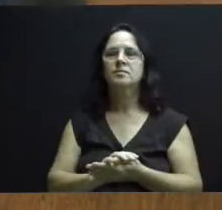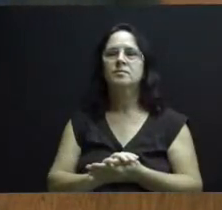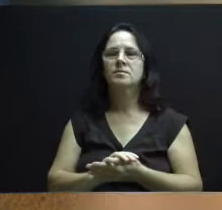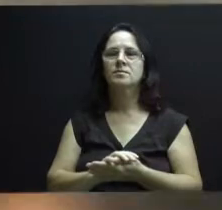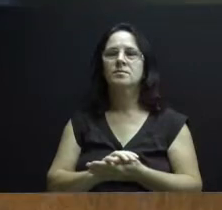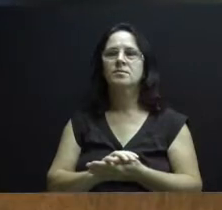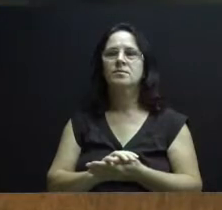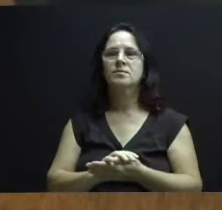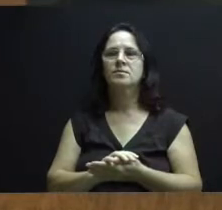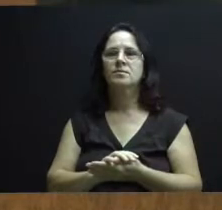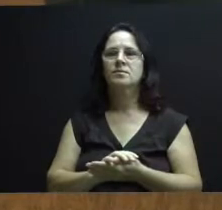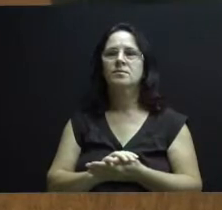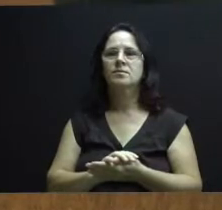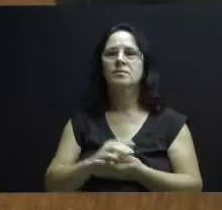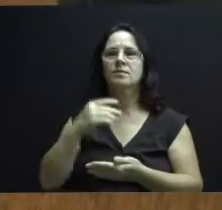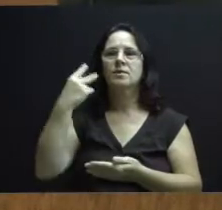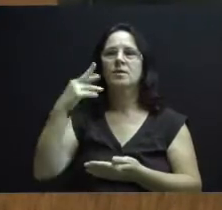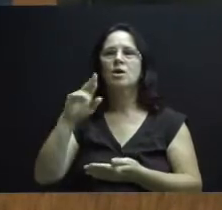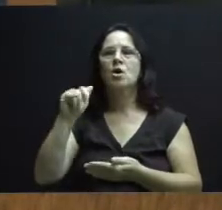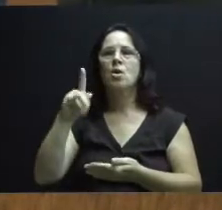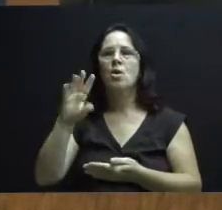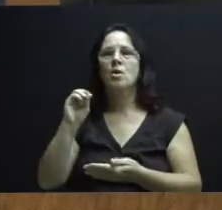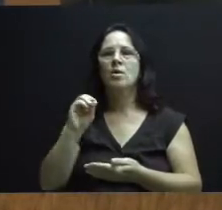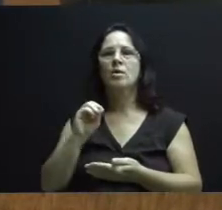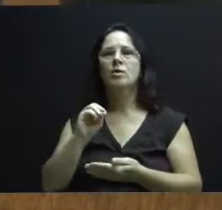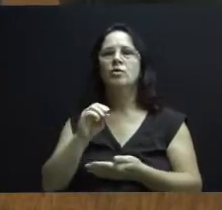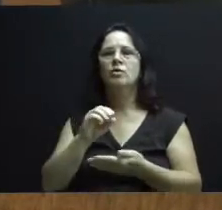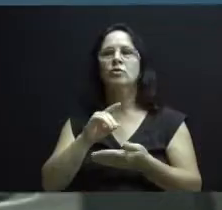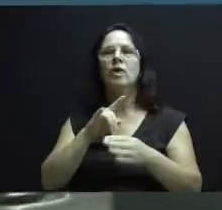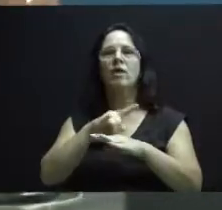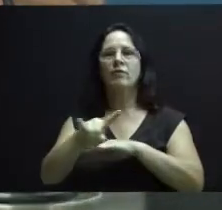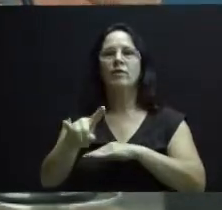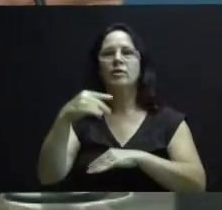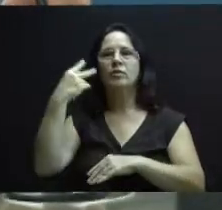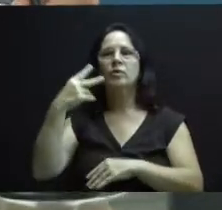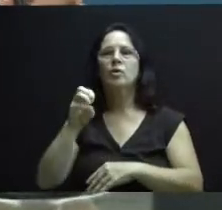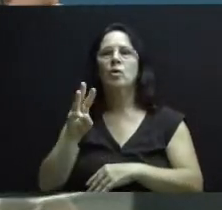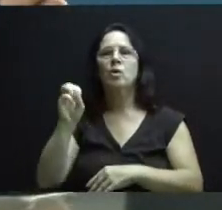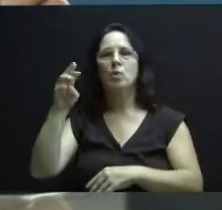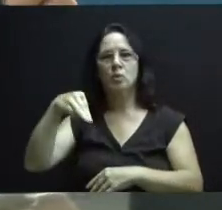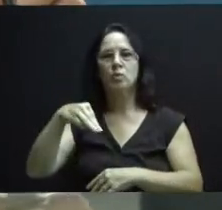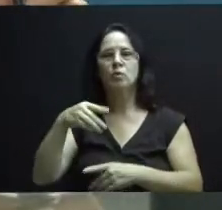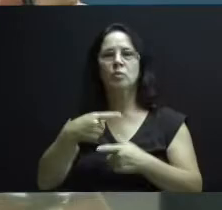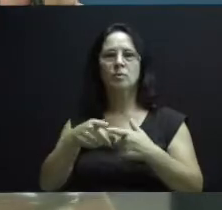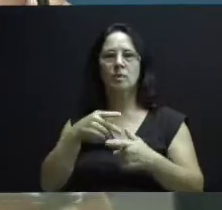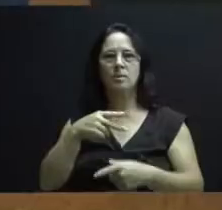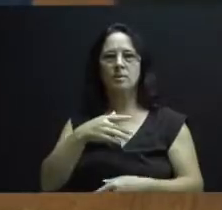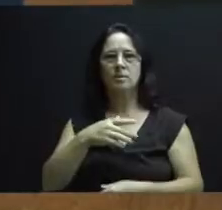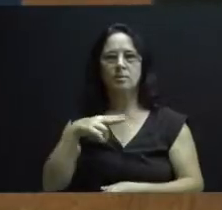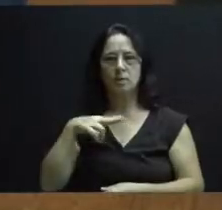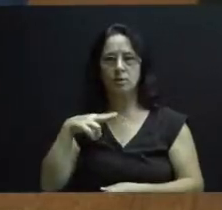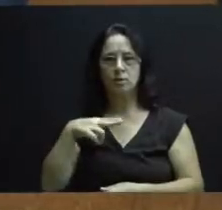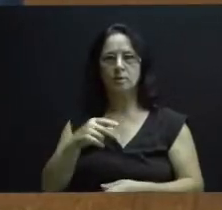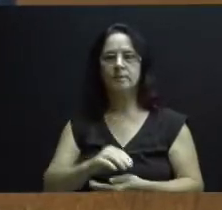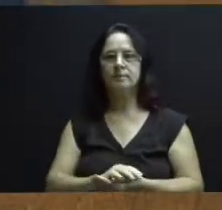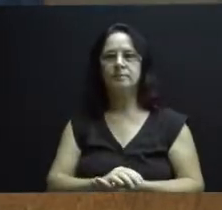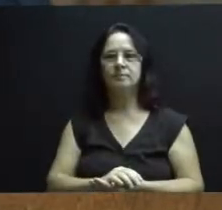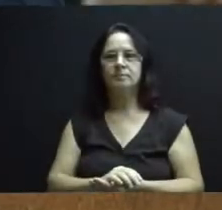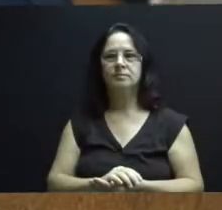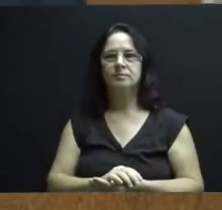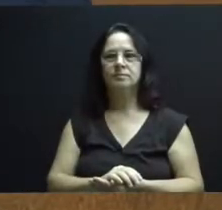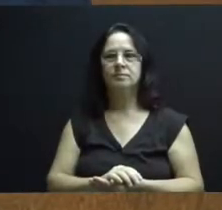presidente questão de ordem vereador para justificar a ausência do vereador wilson pinho motivos pessoais ausência justificada